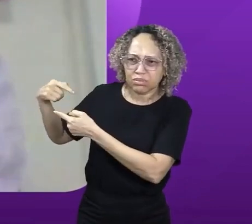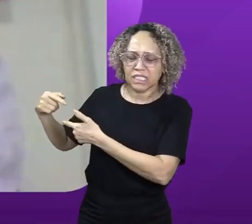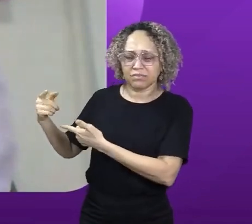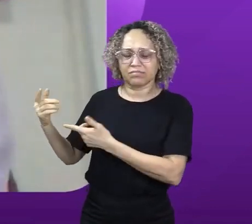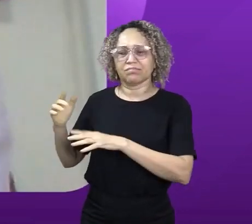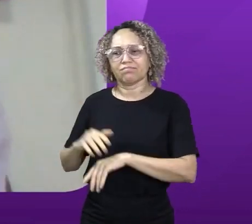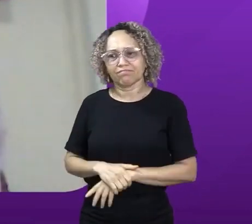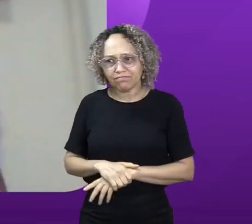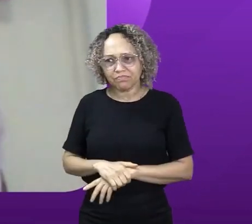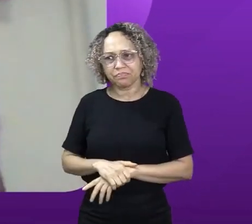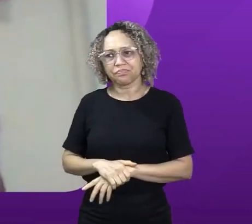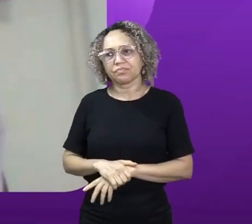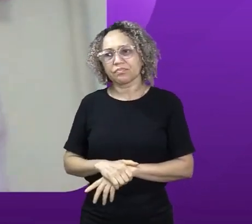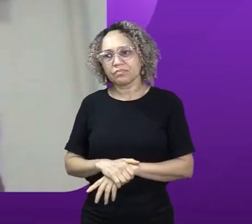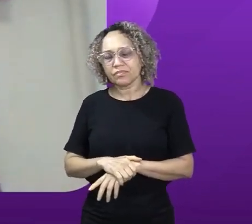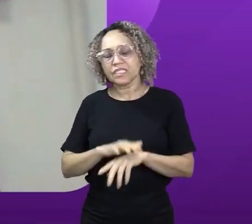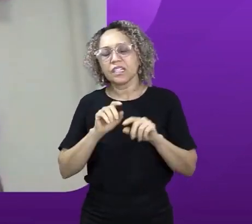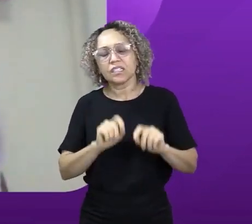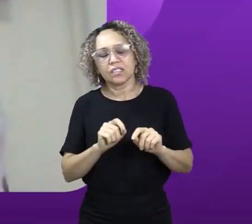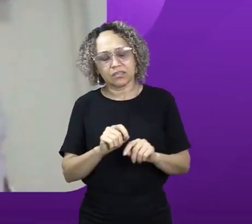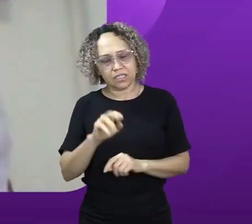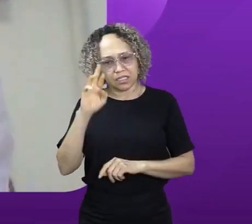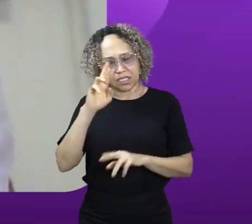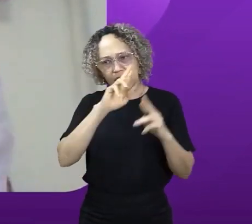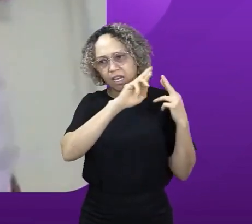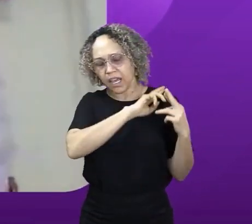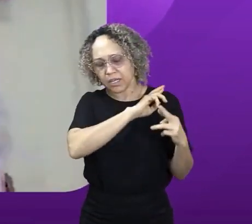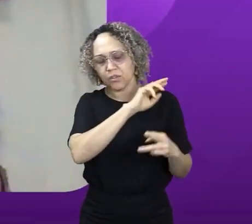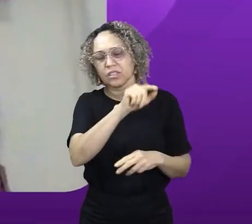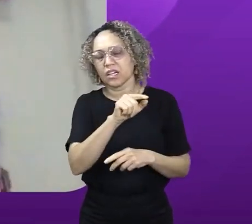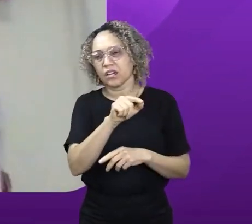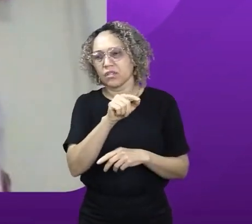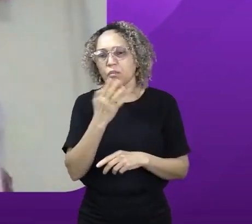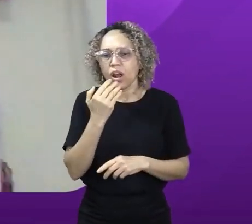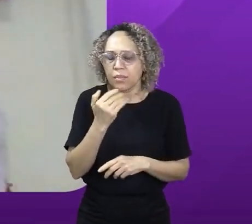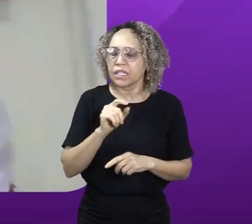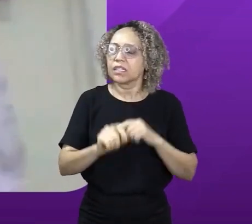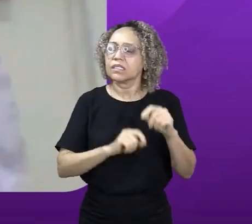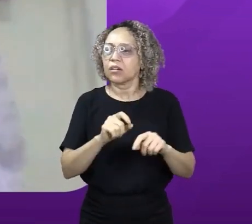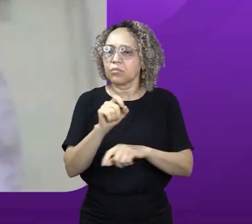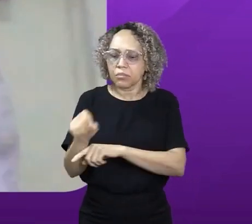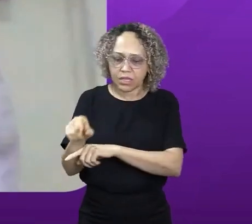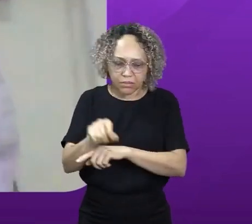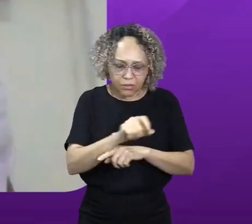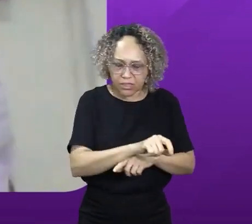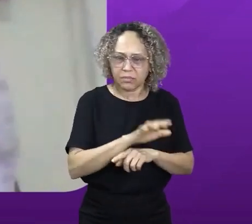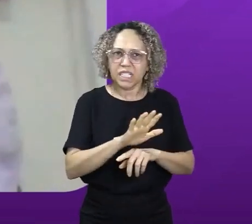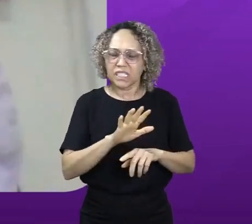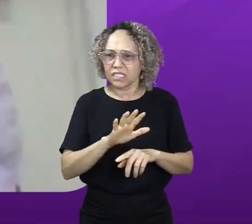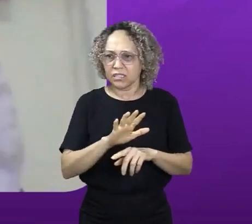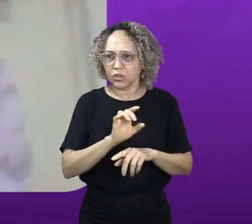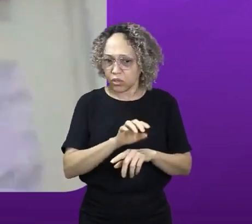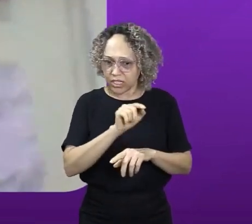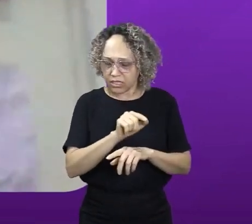culturas, as responsáveis pela alimentação de todas as condições para produzir. Mas isso não é tudo. É